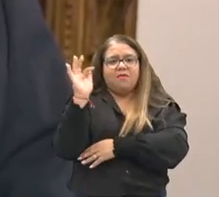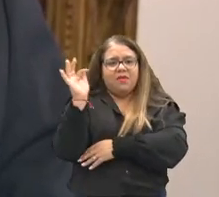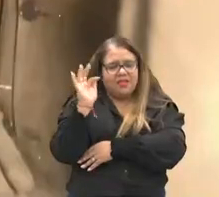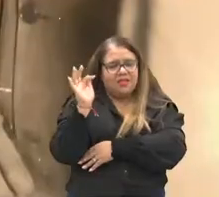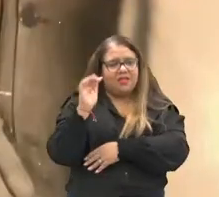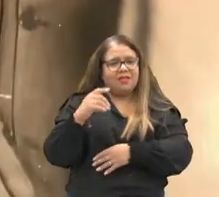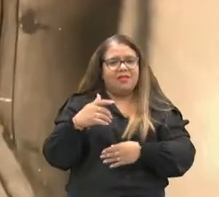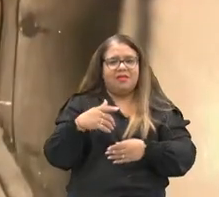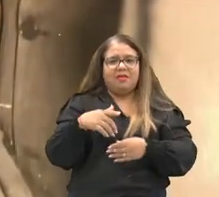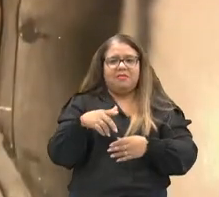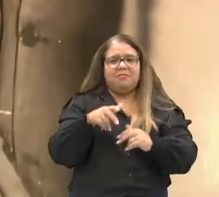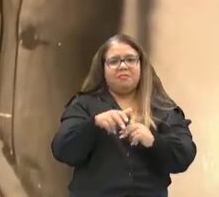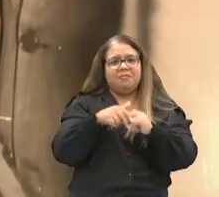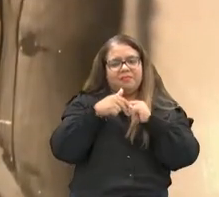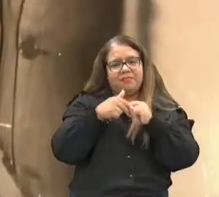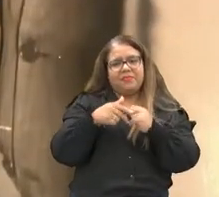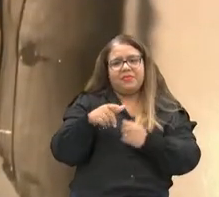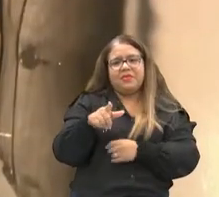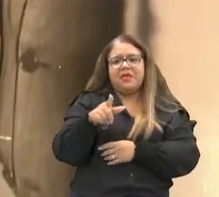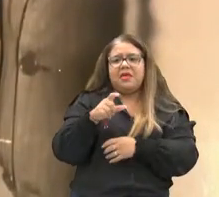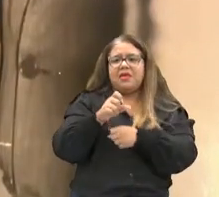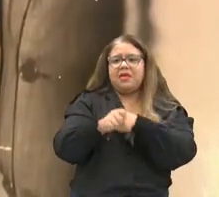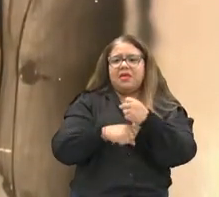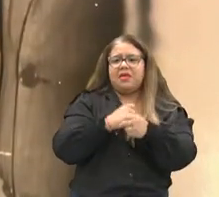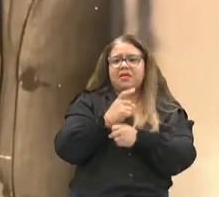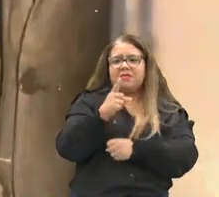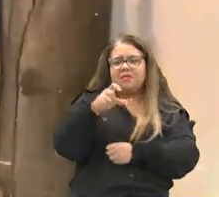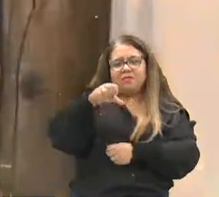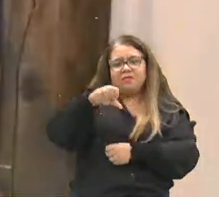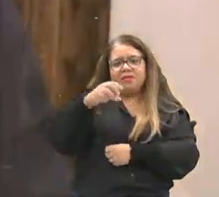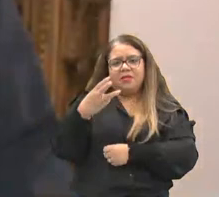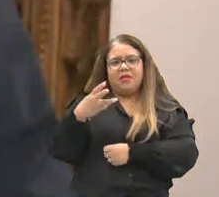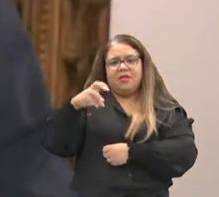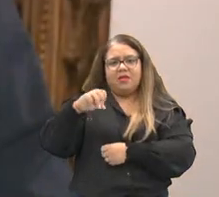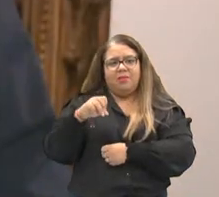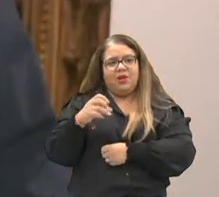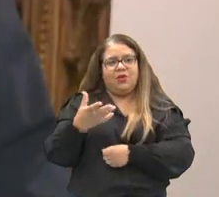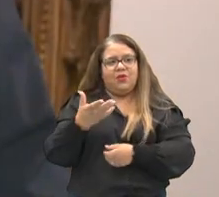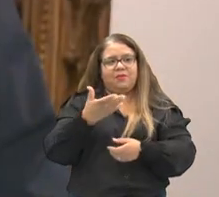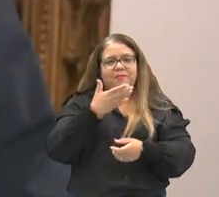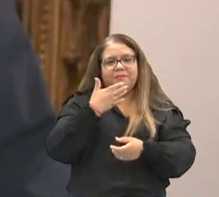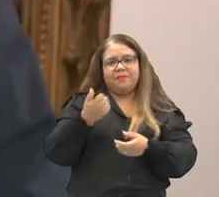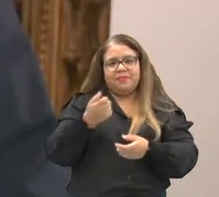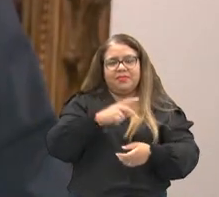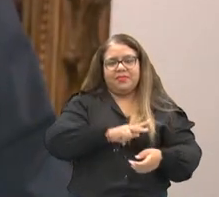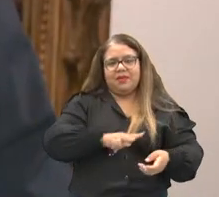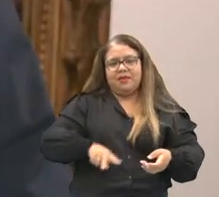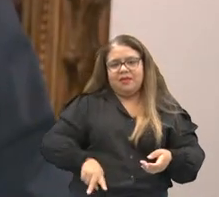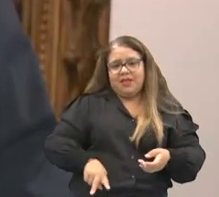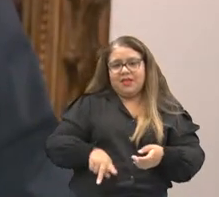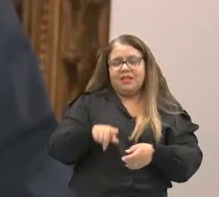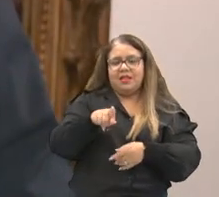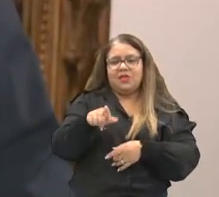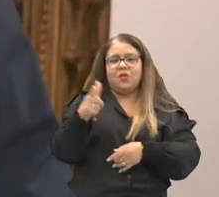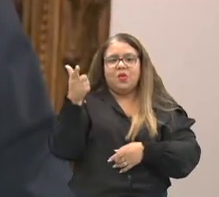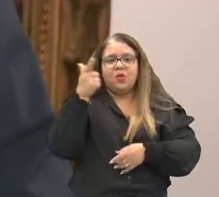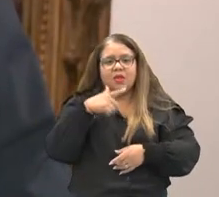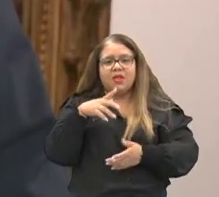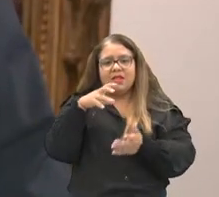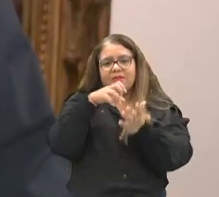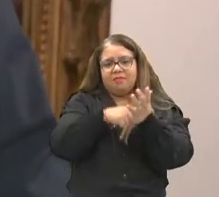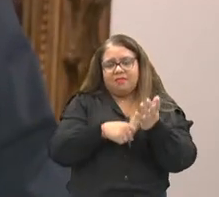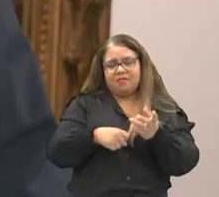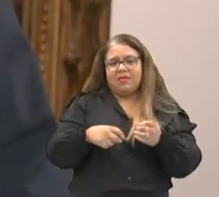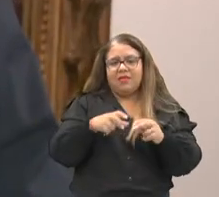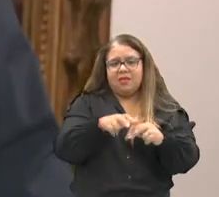poder em 1930. E aí, o presidente Vargas, que assumiu quase que num